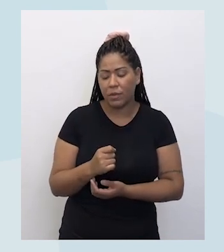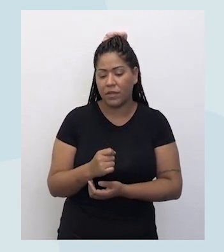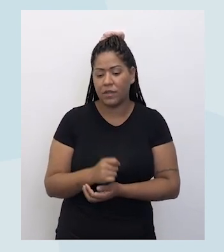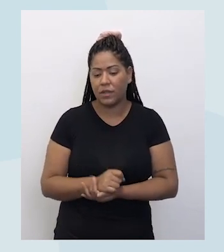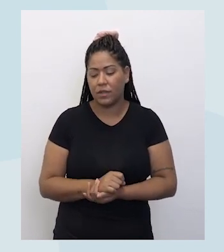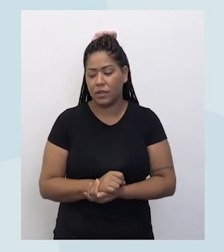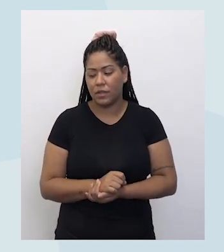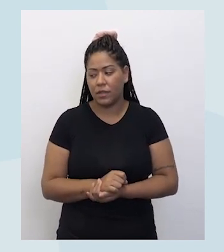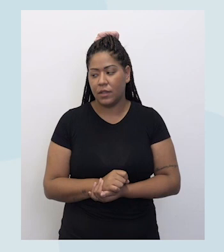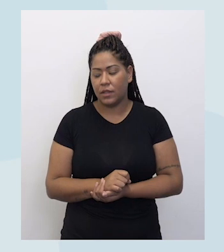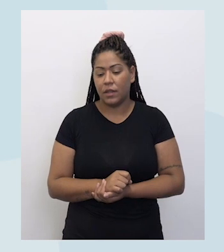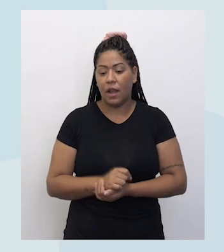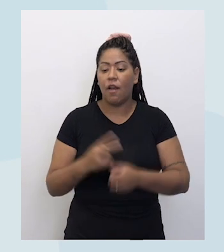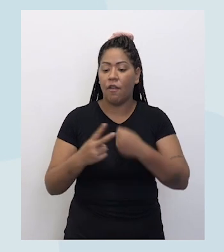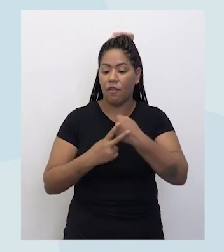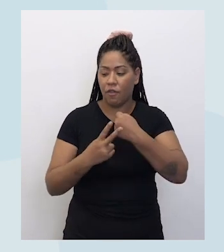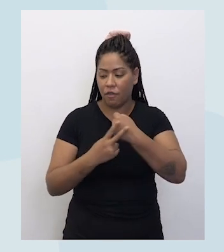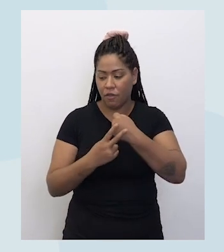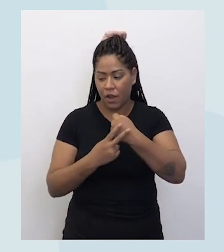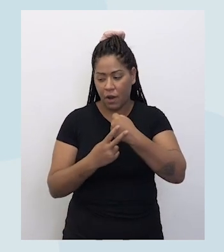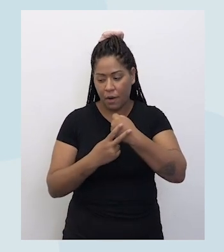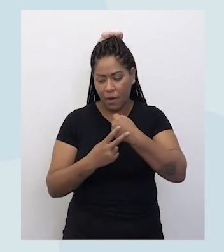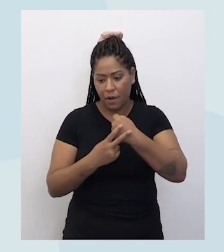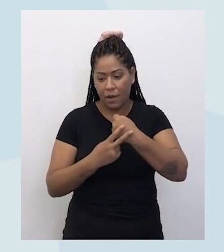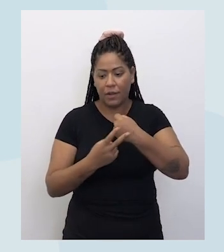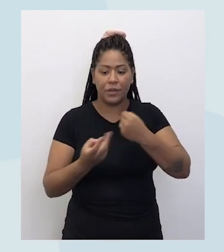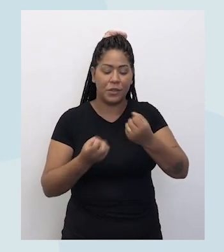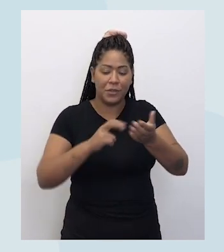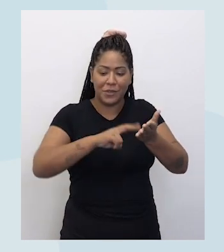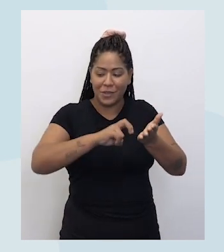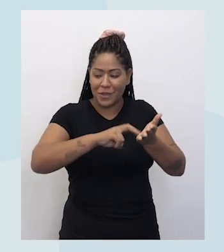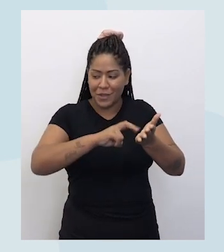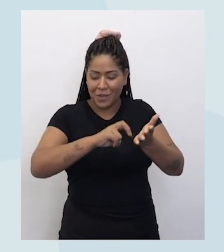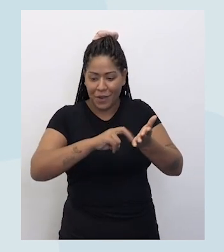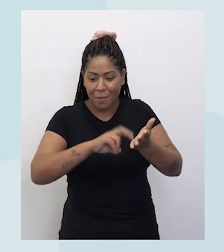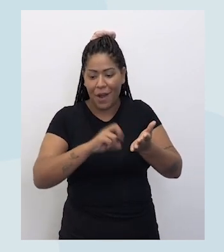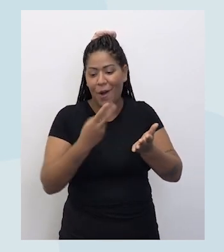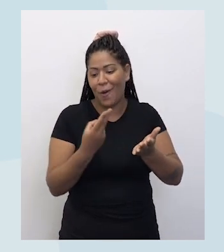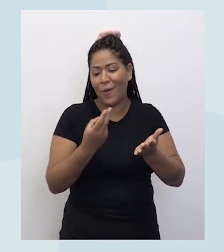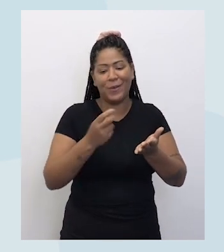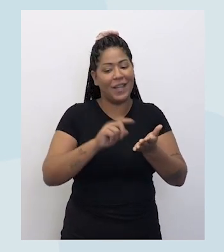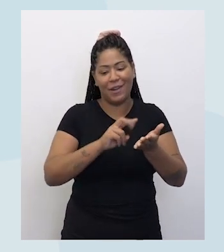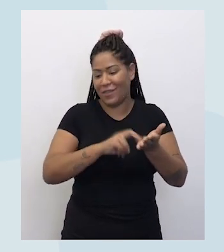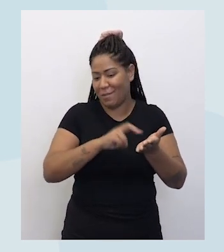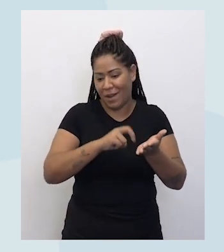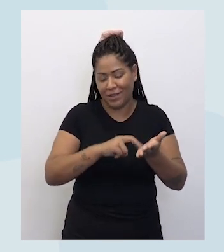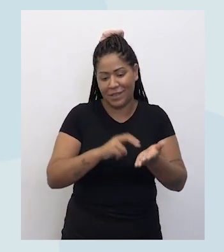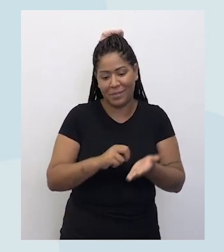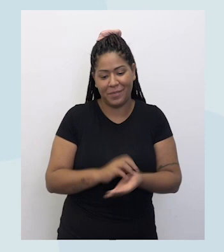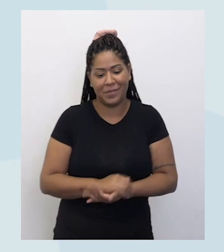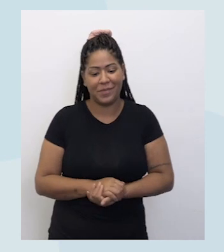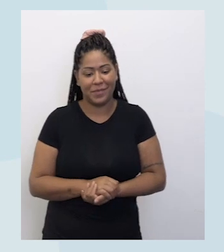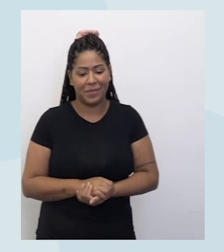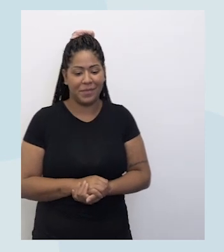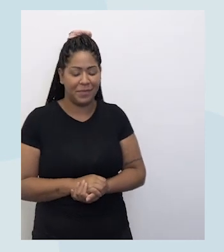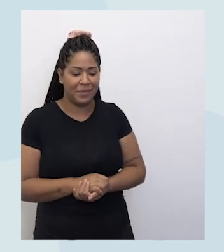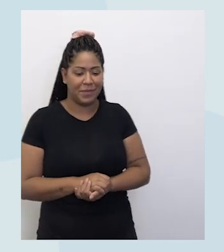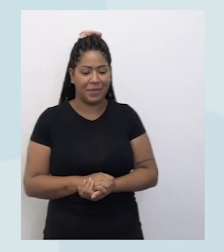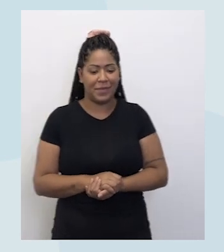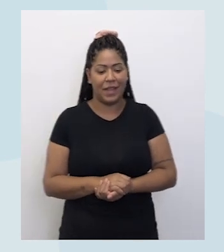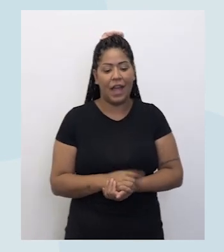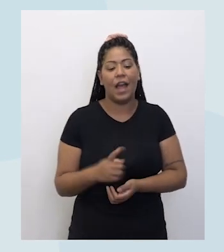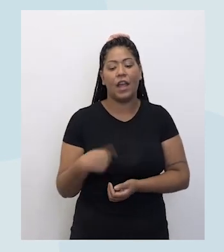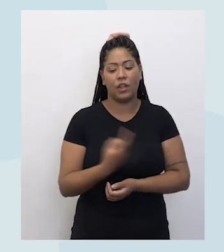verbal? Eu vou utilizar uma linguagem mista? Como que funciona? Uma linguagem multimodal? Então, nós temos que pensar nisso. Para quem que você